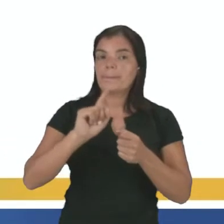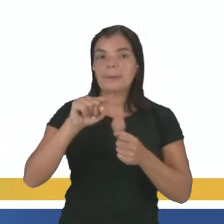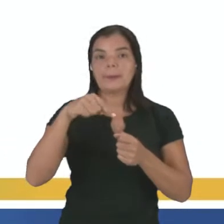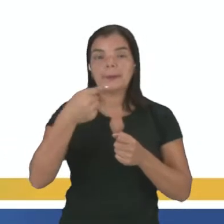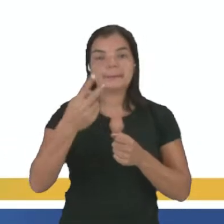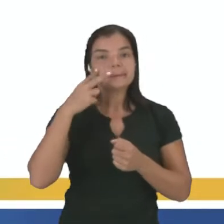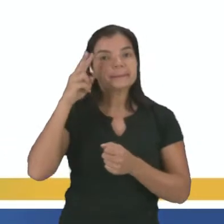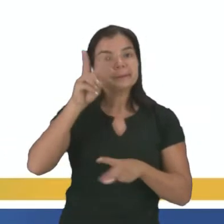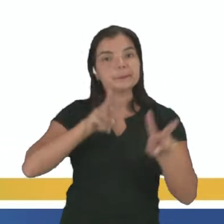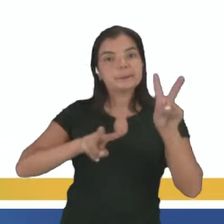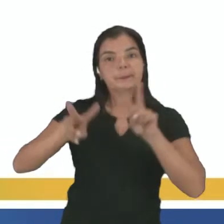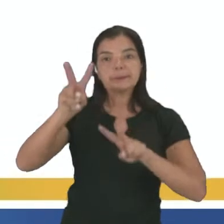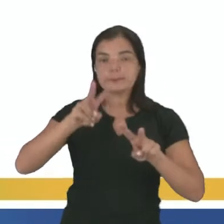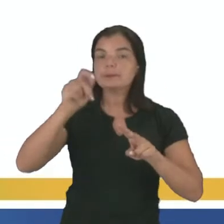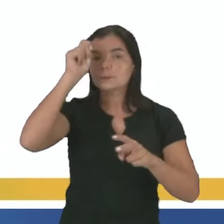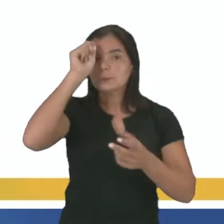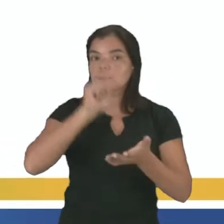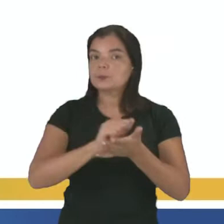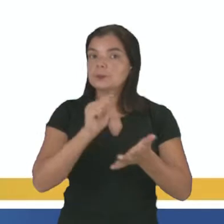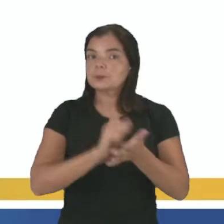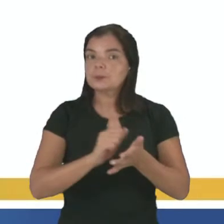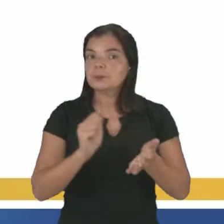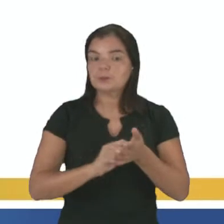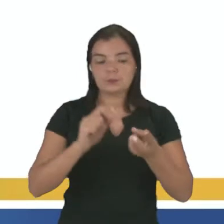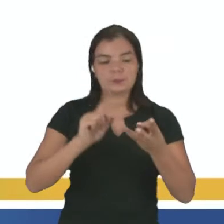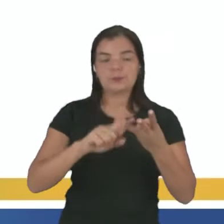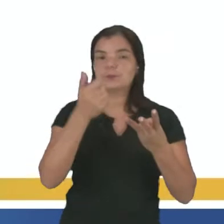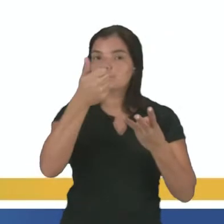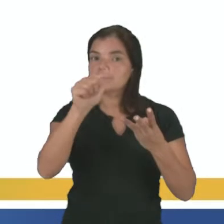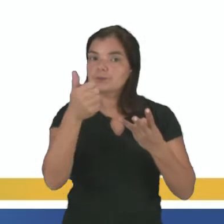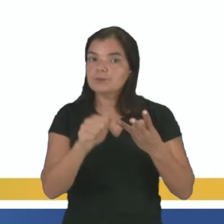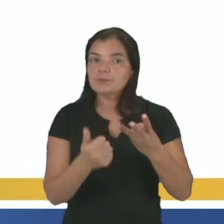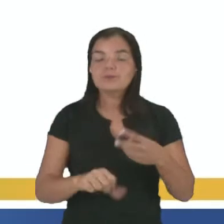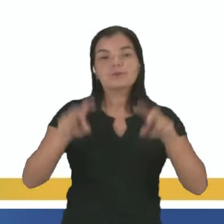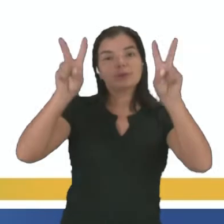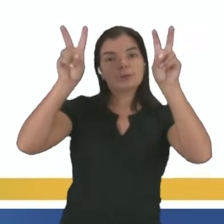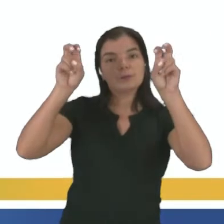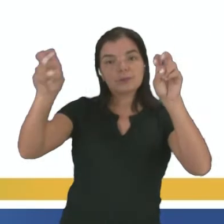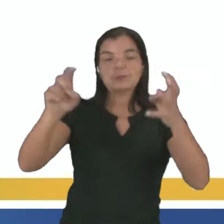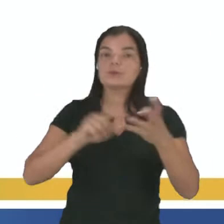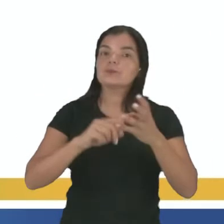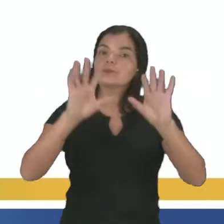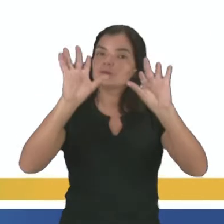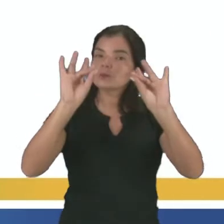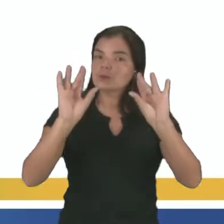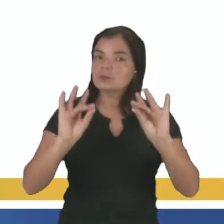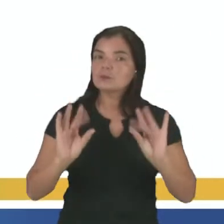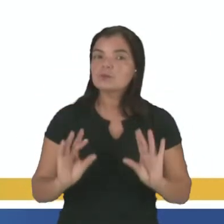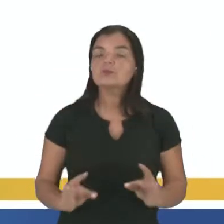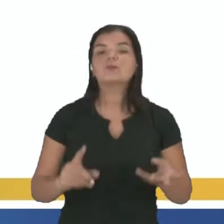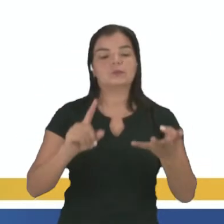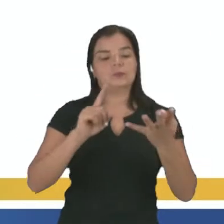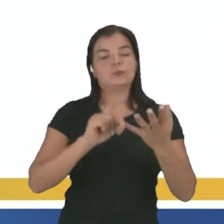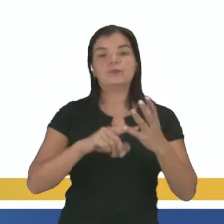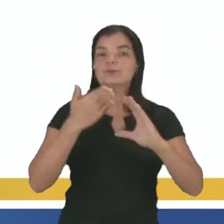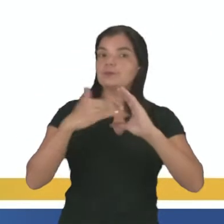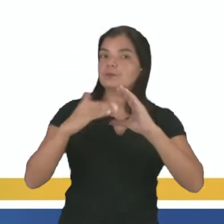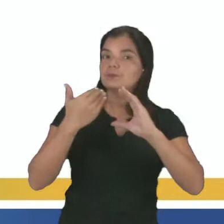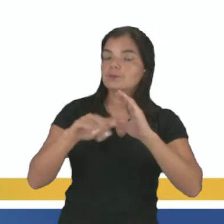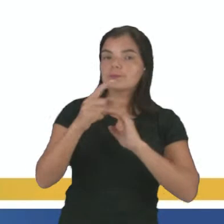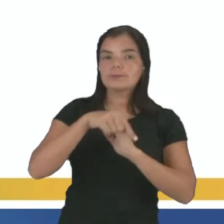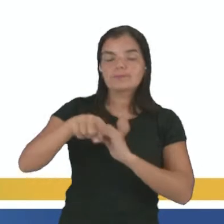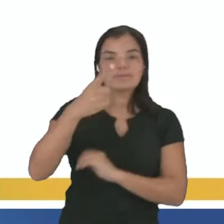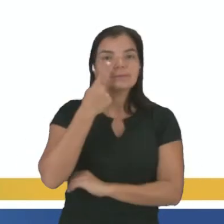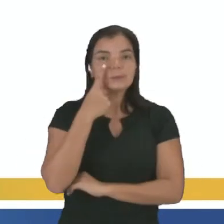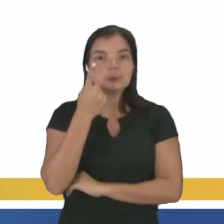uma visualização de uma obra, de uma análise de uma temática, de uma descrição, de uma mensagem que